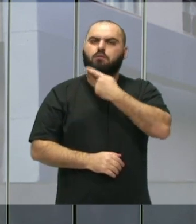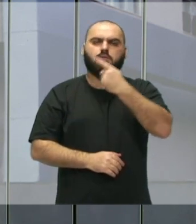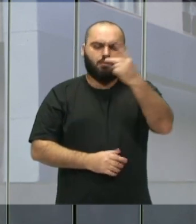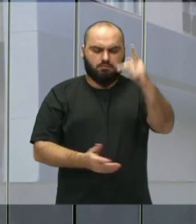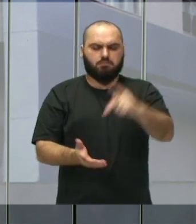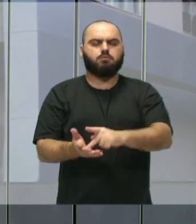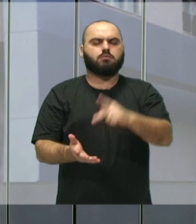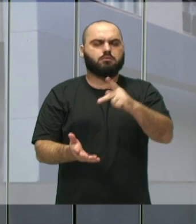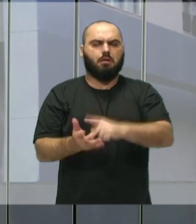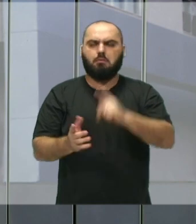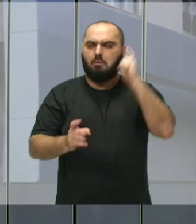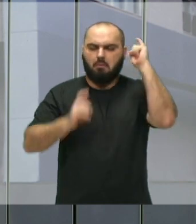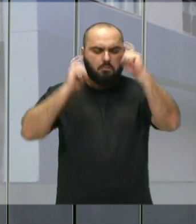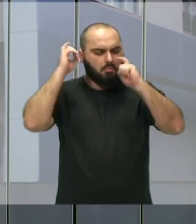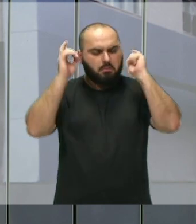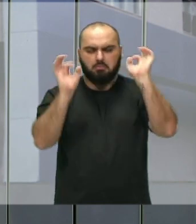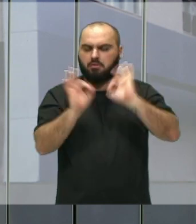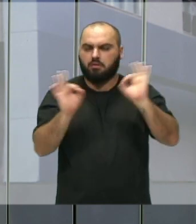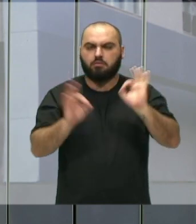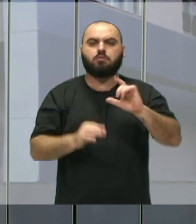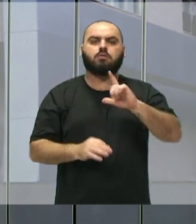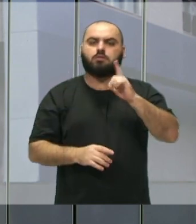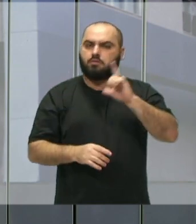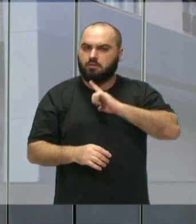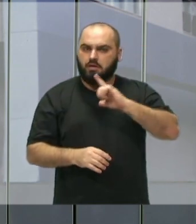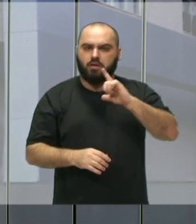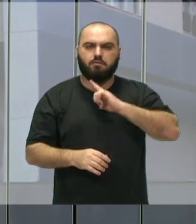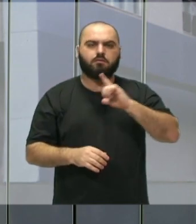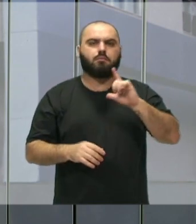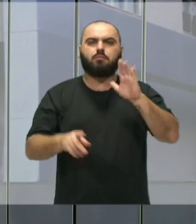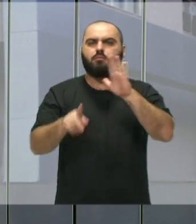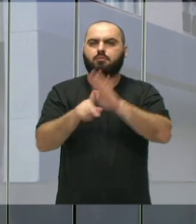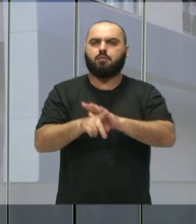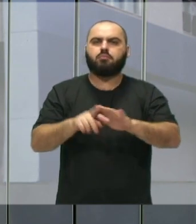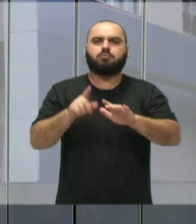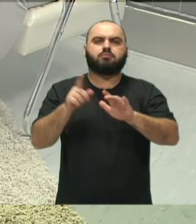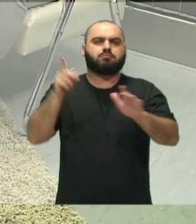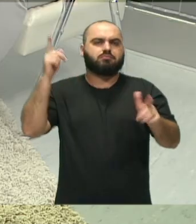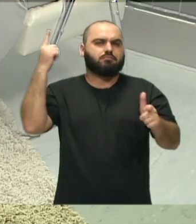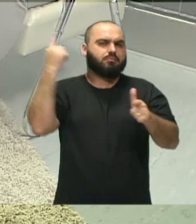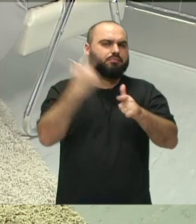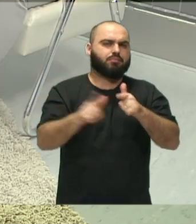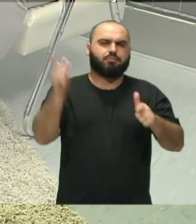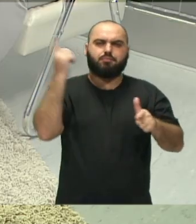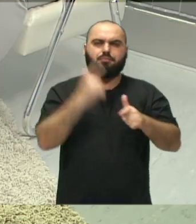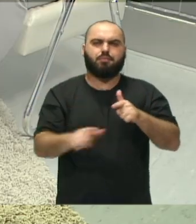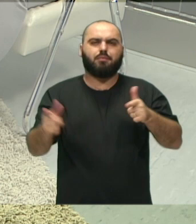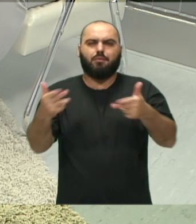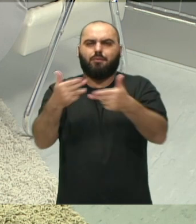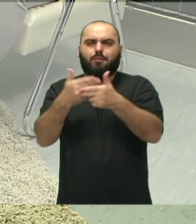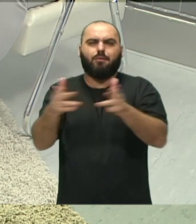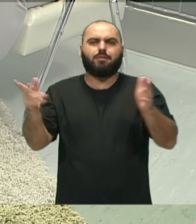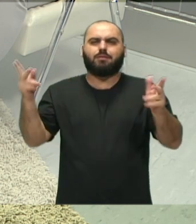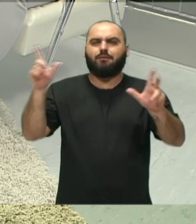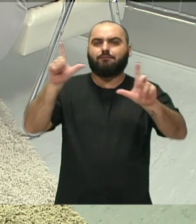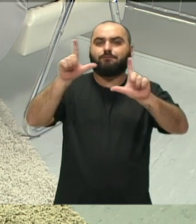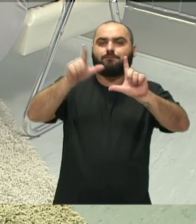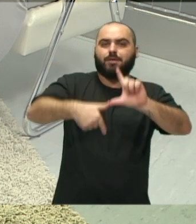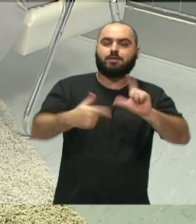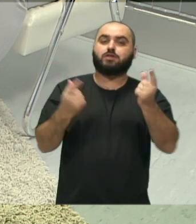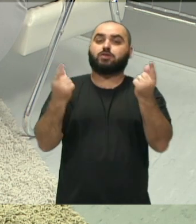sem qualquer preocupação, um dos maiores escândalos de irregularidades com o